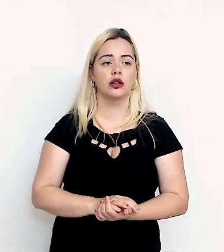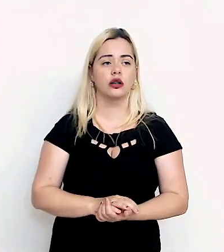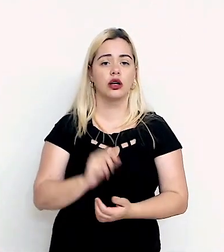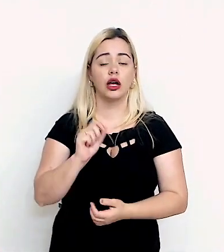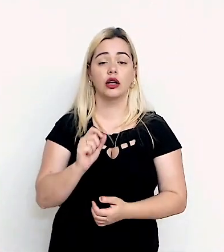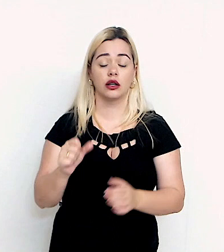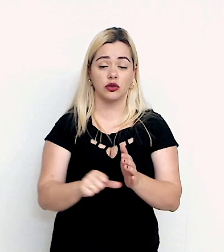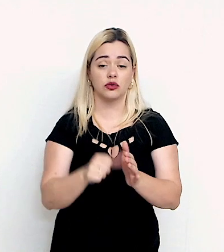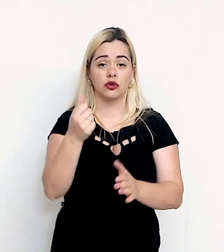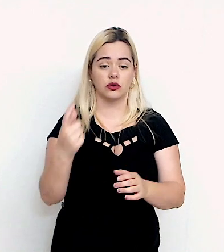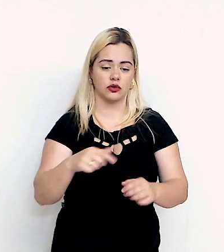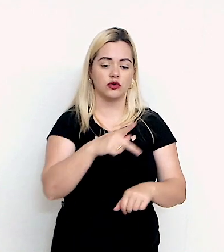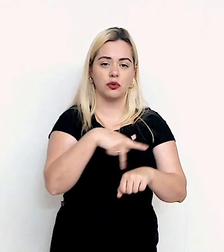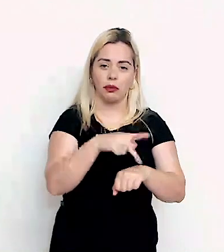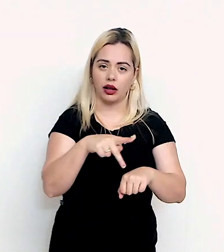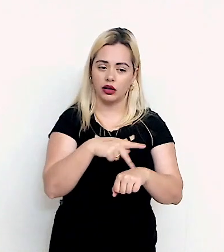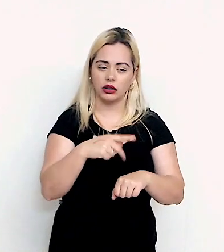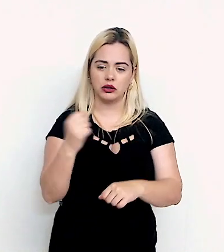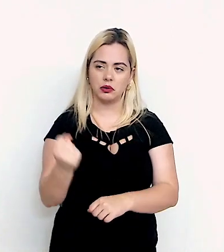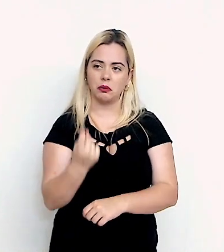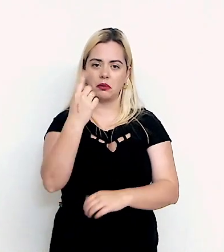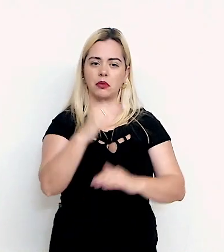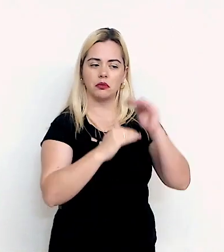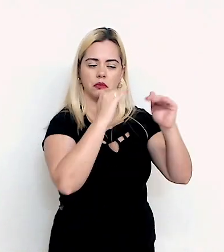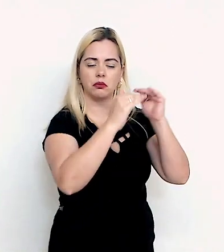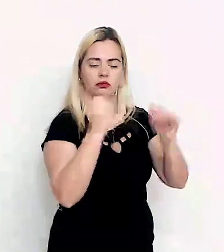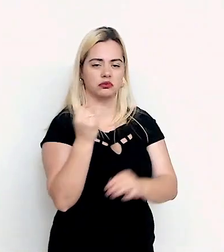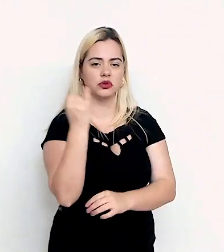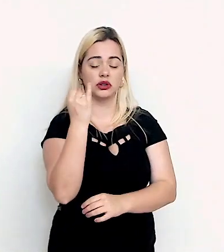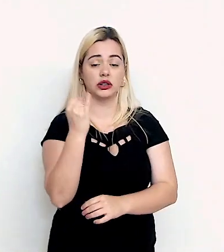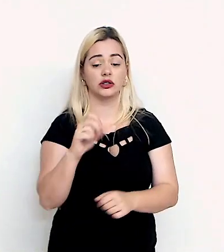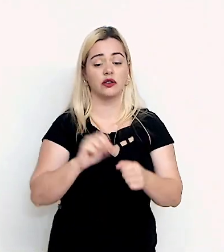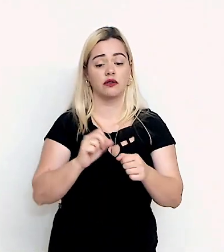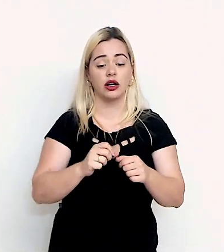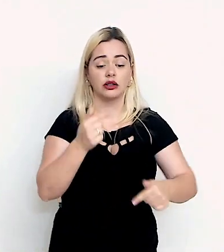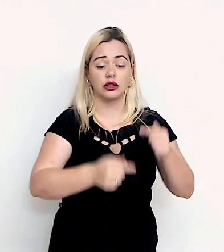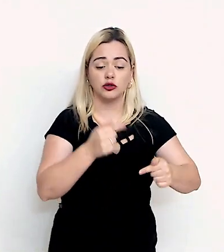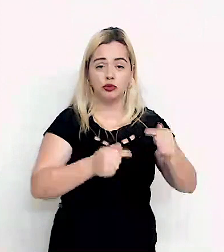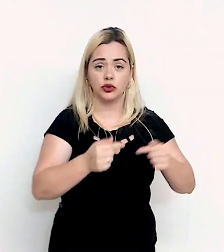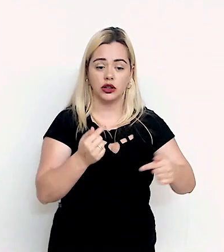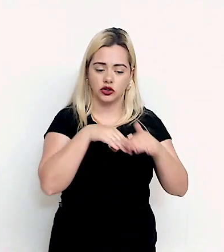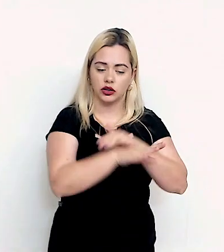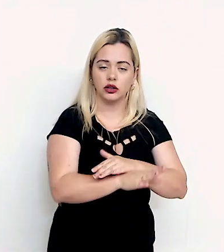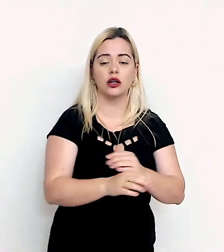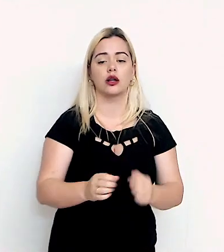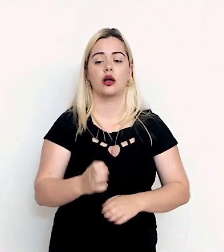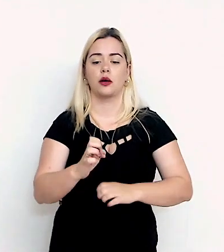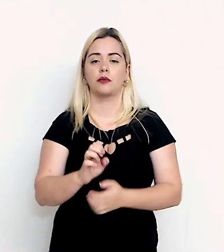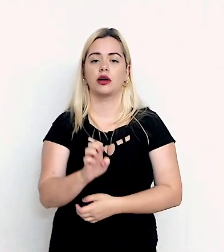principais países do mundo têm se pautado não é pressa as reuniões voltadas seus políticas internas para a economia verde